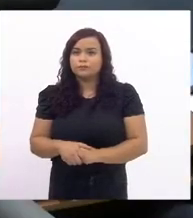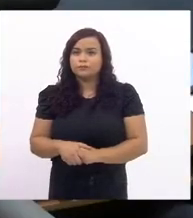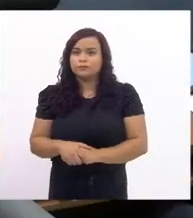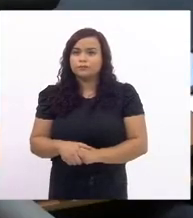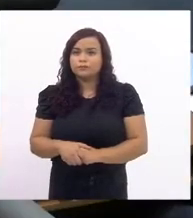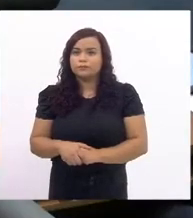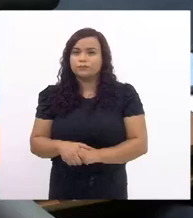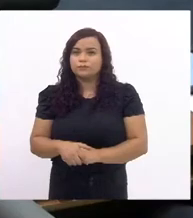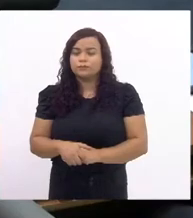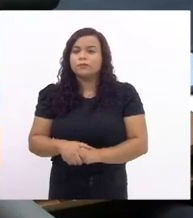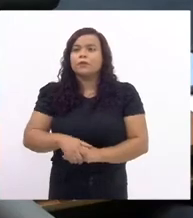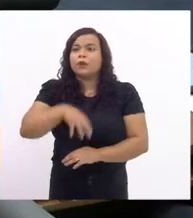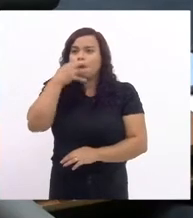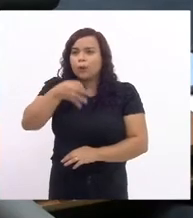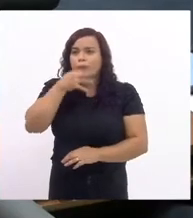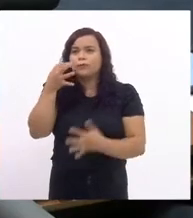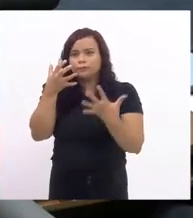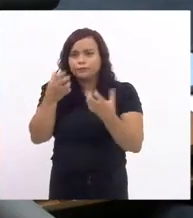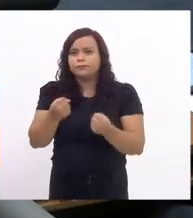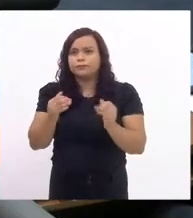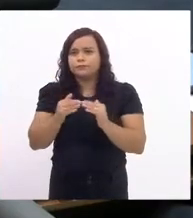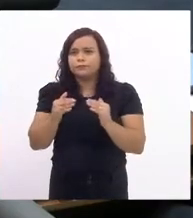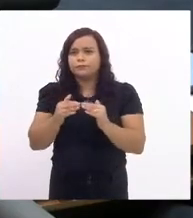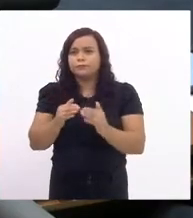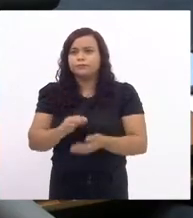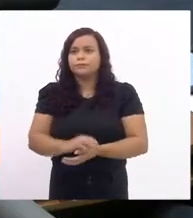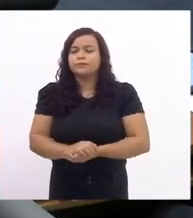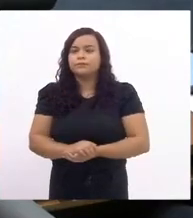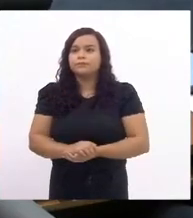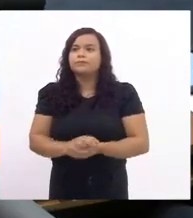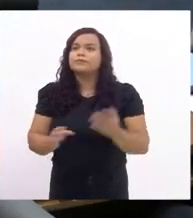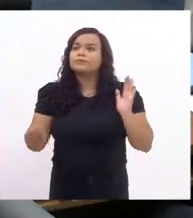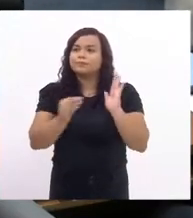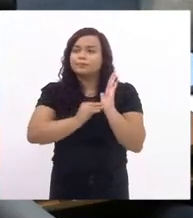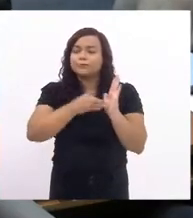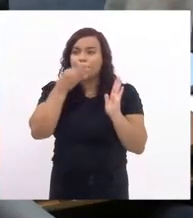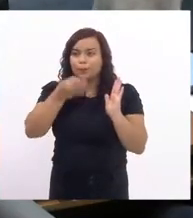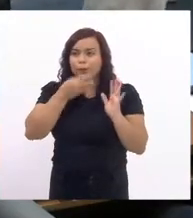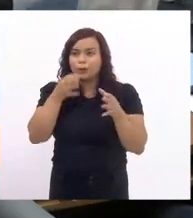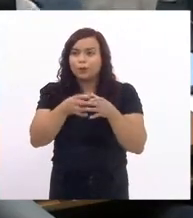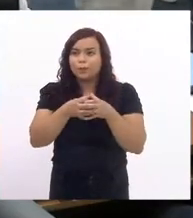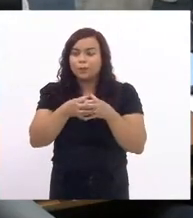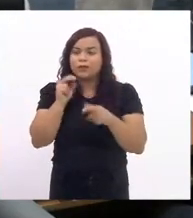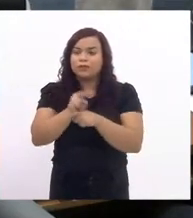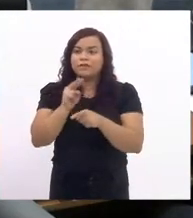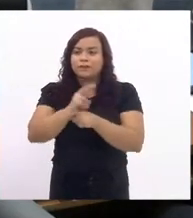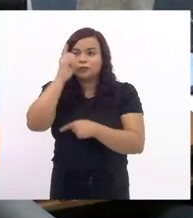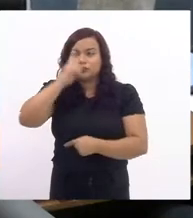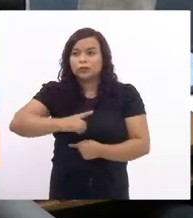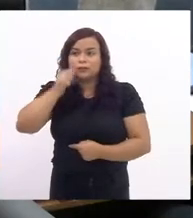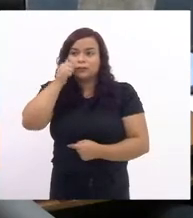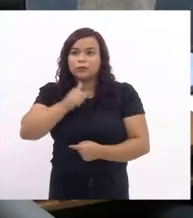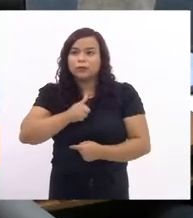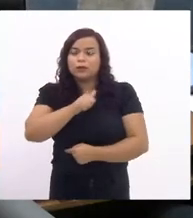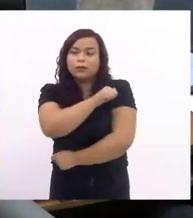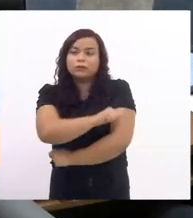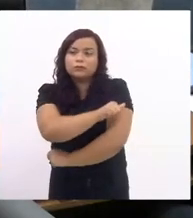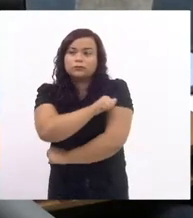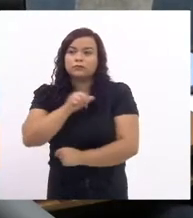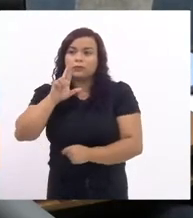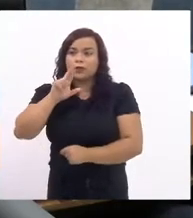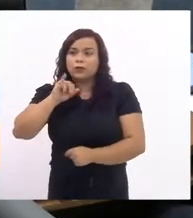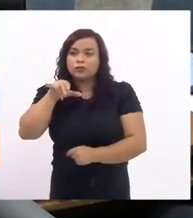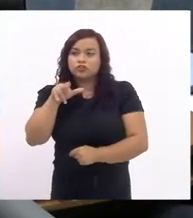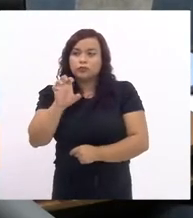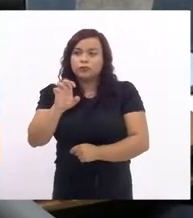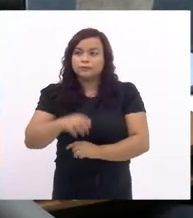parecer é favorável para emitir parecer pela comissão de defesa dos direitos da mulher deputada enfermeira rejane